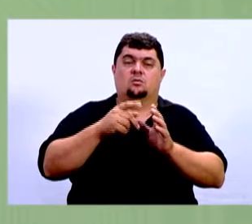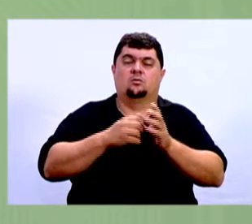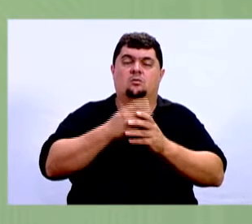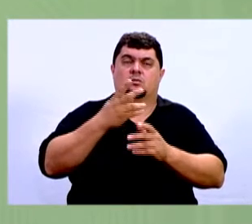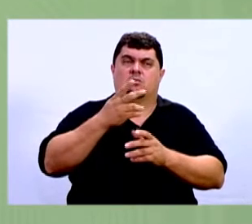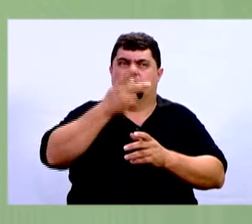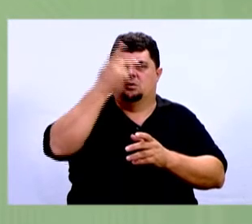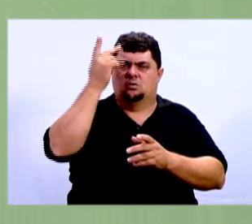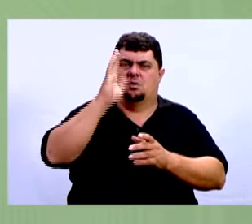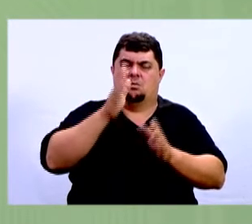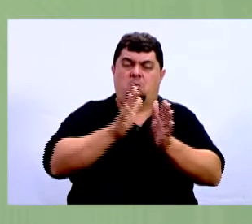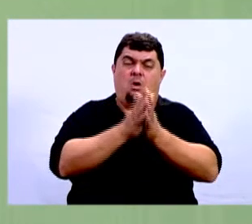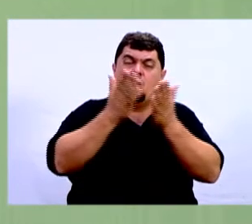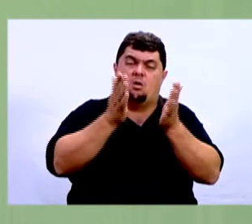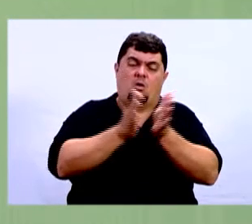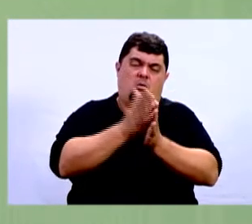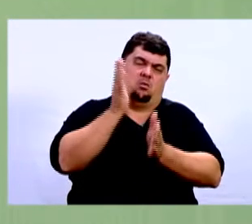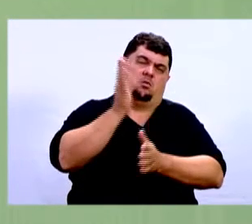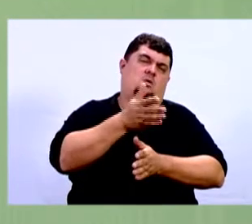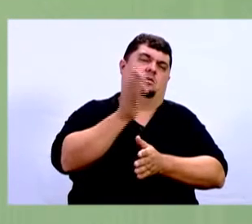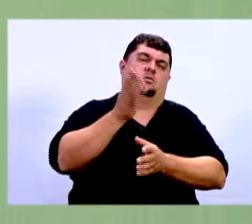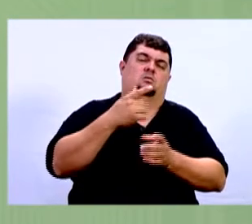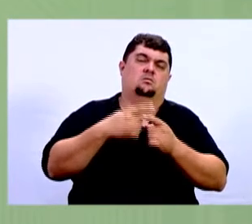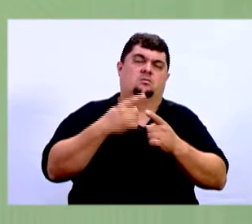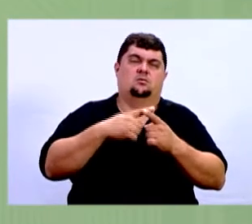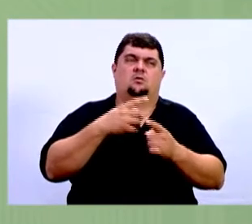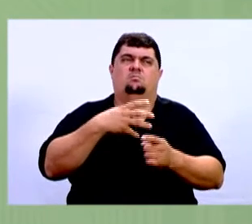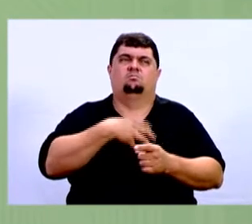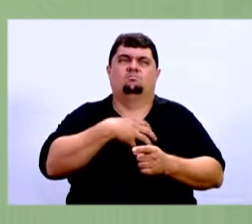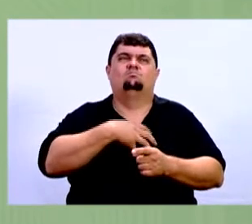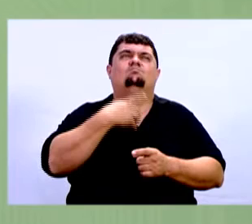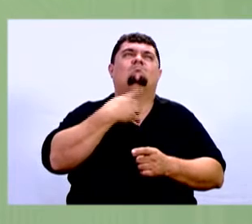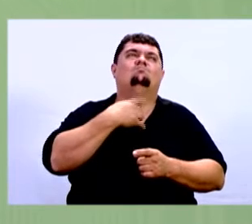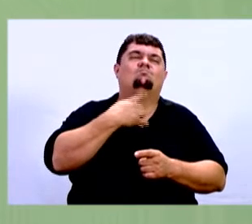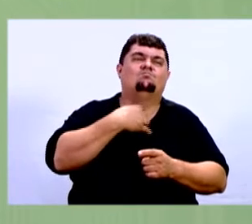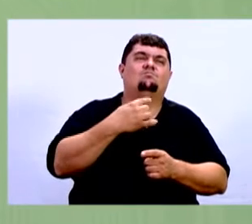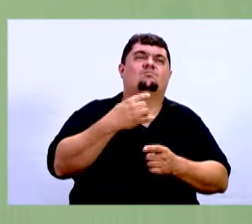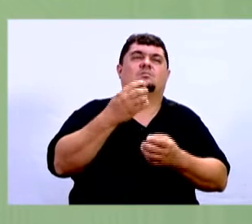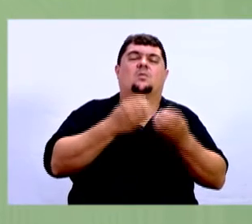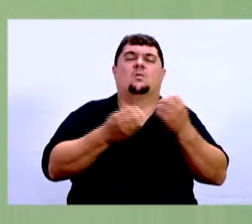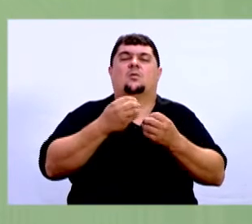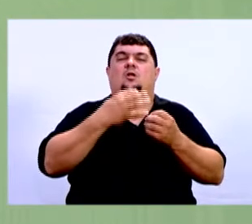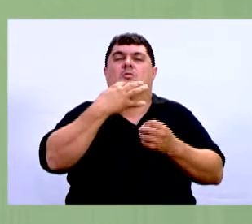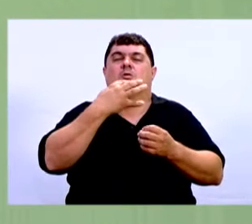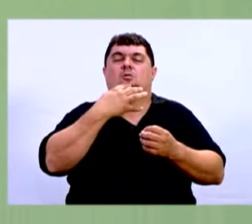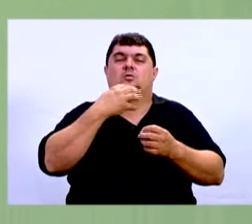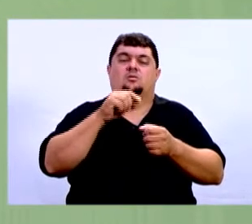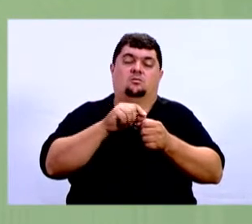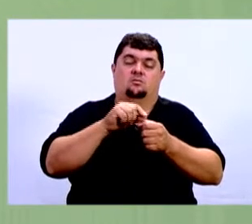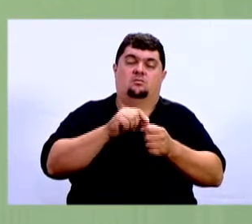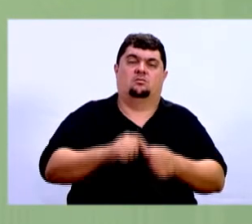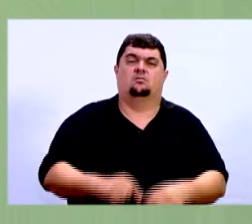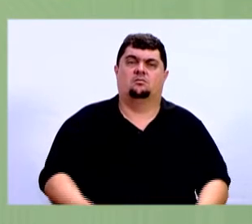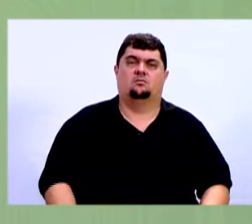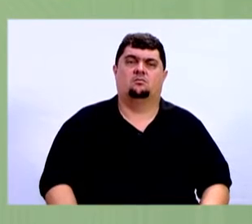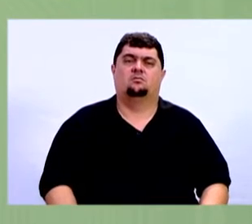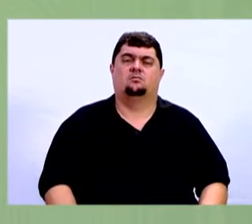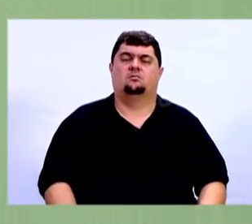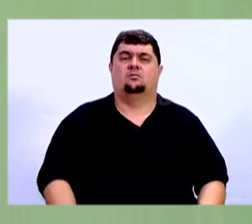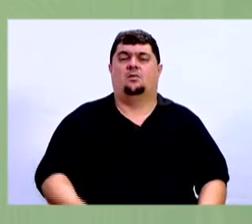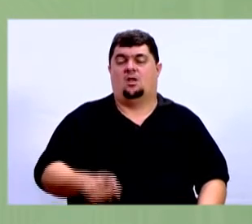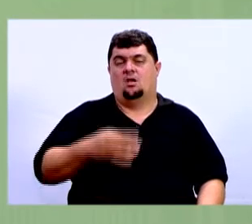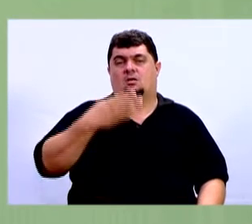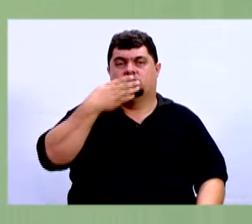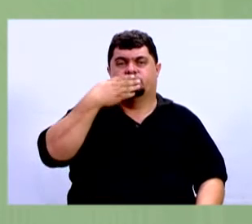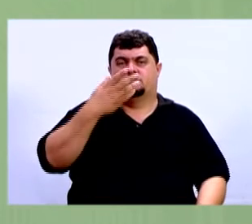mais carentes, levando em conta suas aspirações e potencialidade de conhecer e agir. Então esse é um modelo de pesquisa